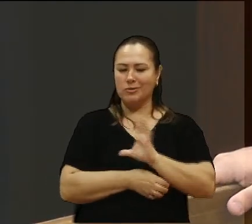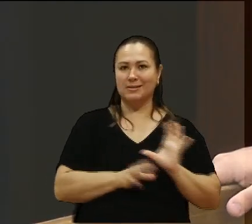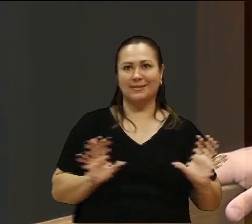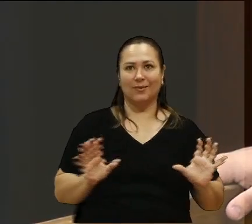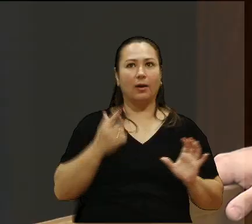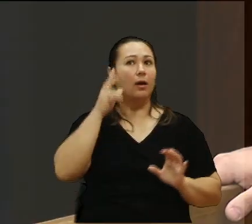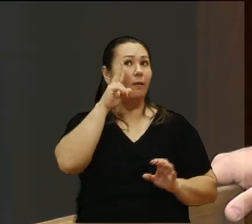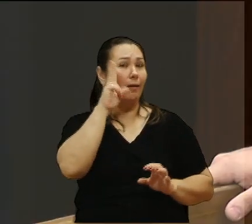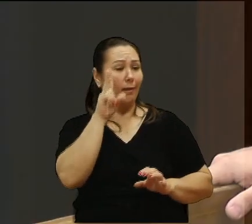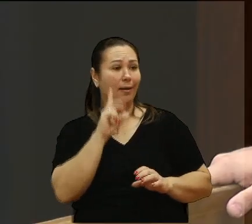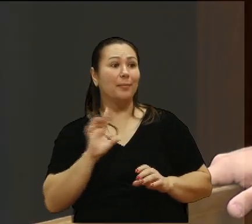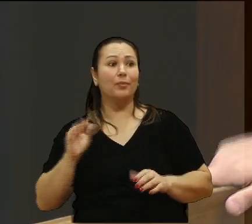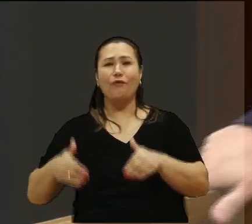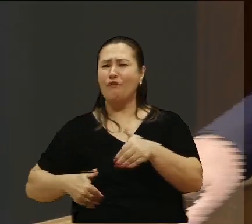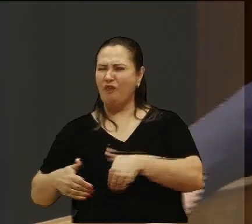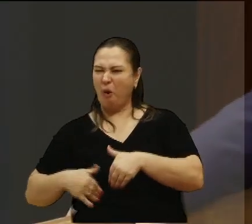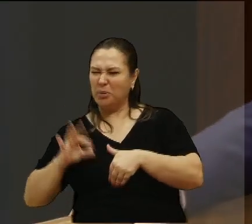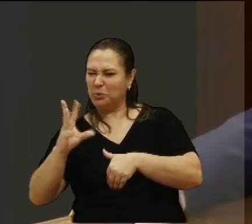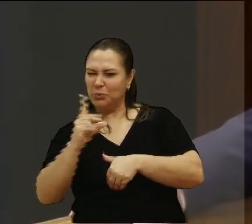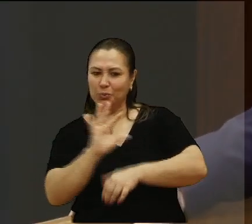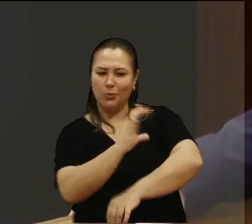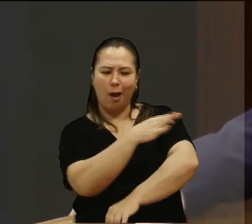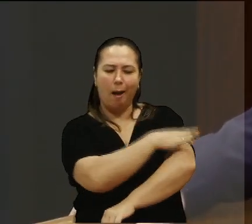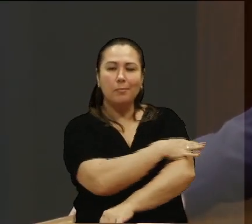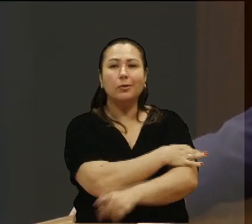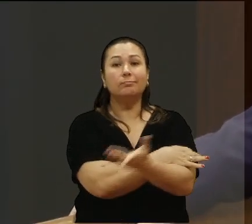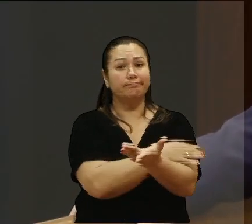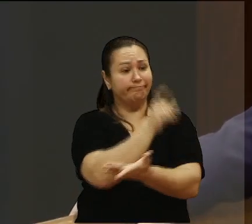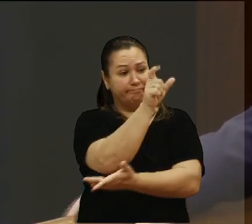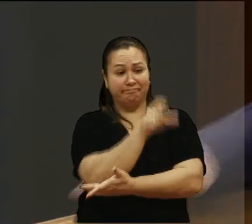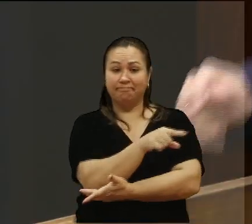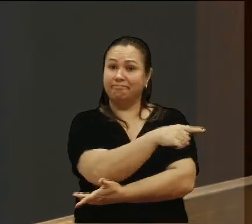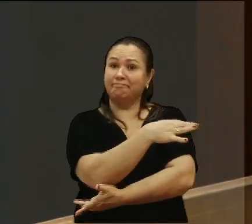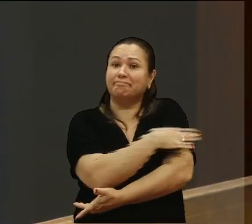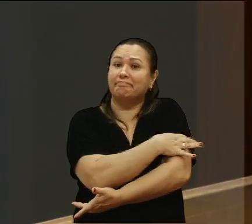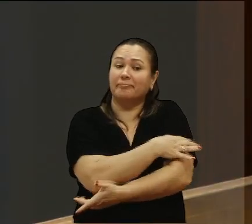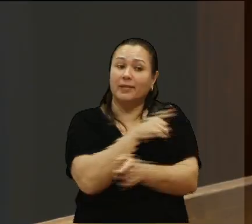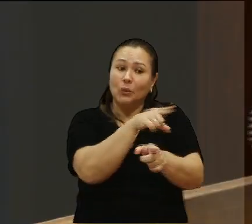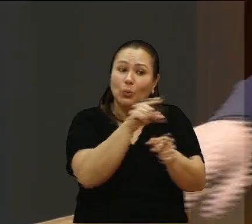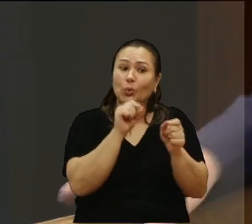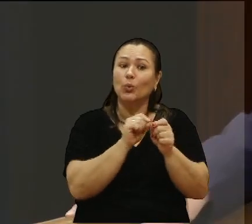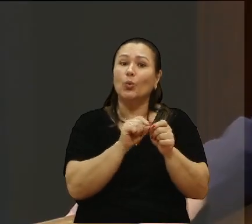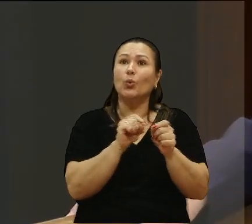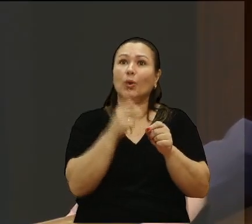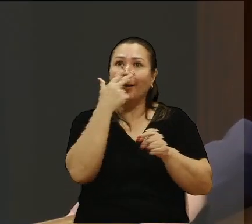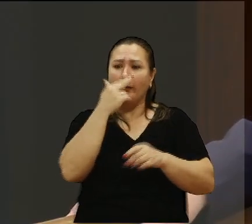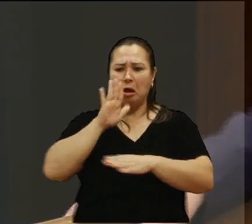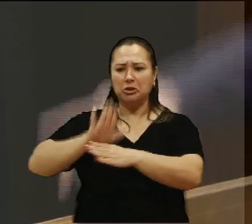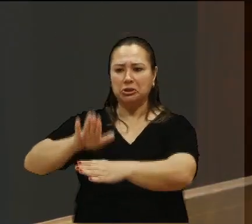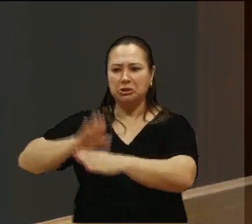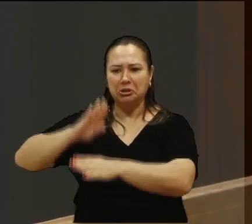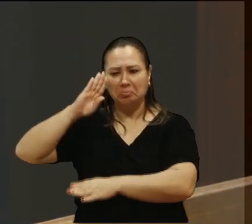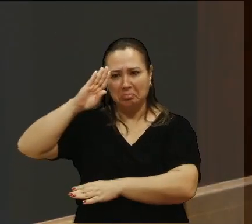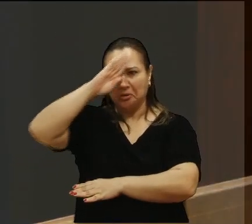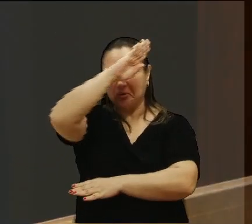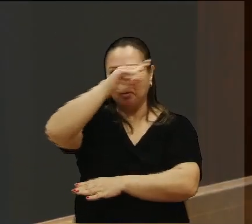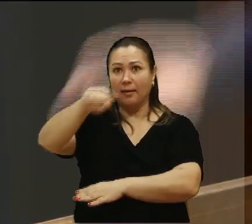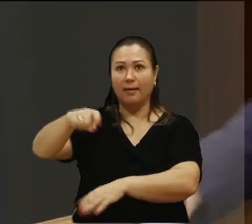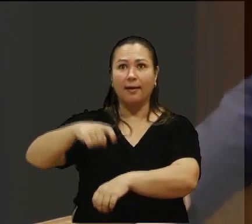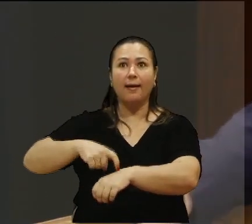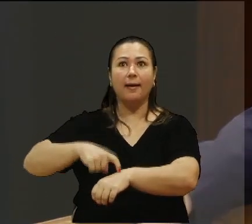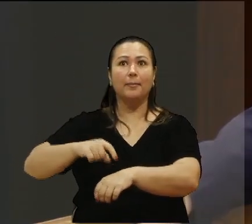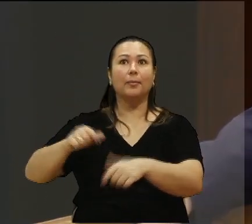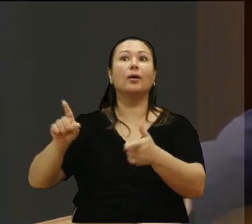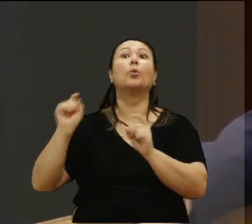Ramon. E Vossa Excelência estava servindo ao bolsonarismo nessa época aqui,